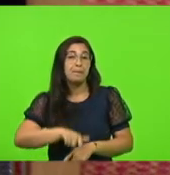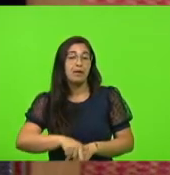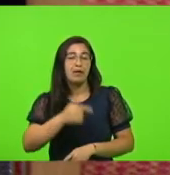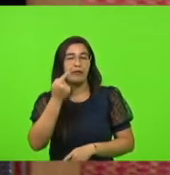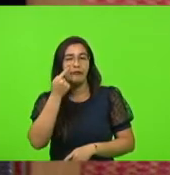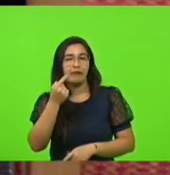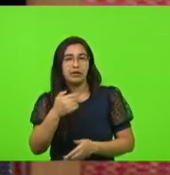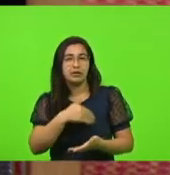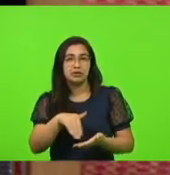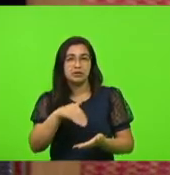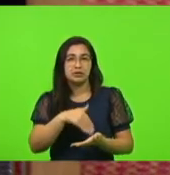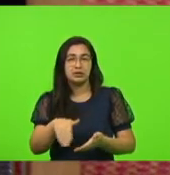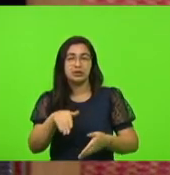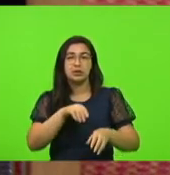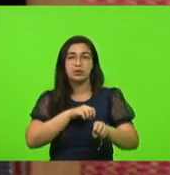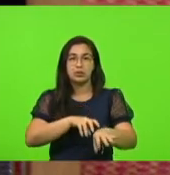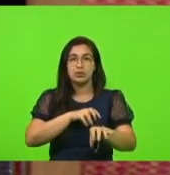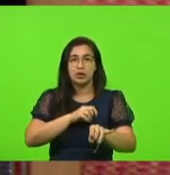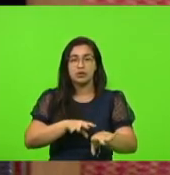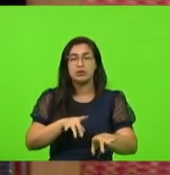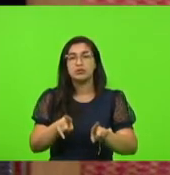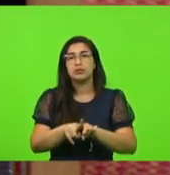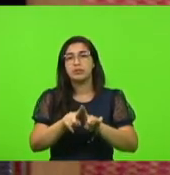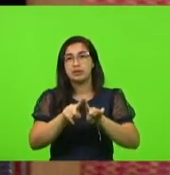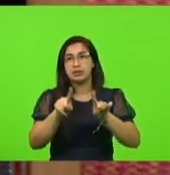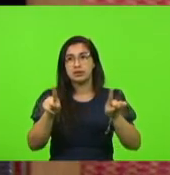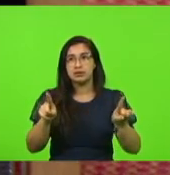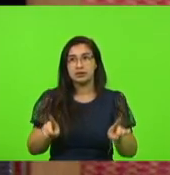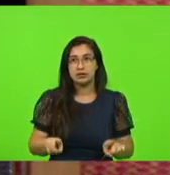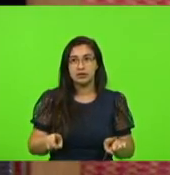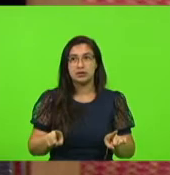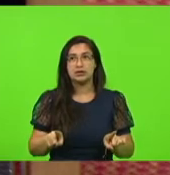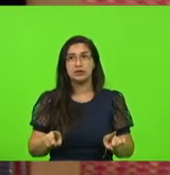da Educação e dos servidores